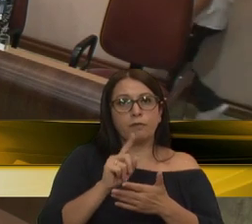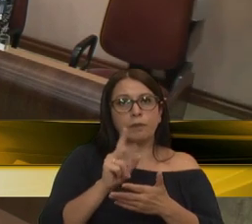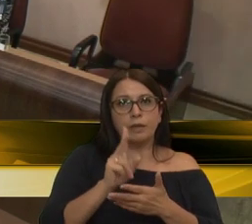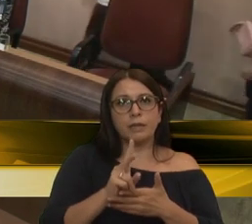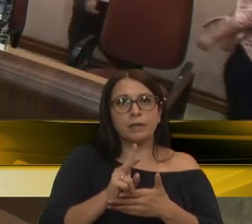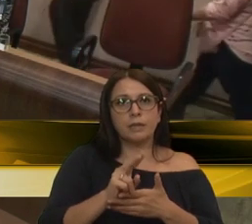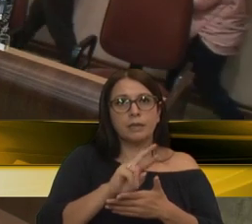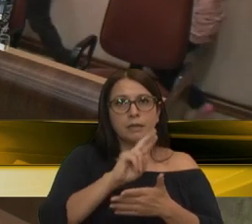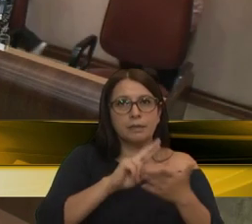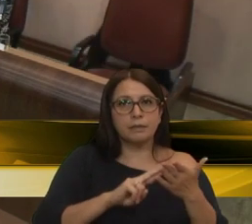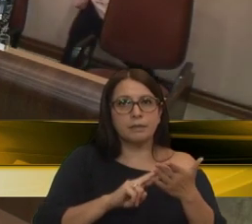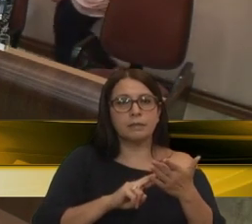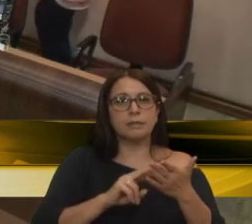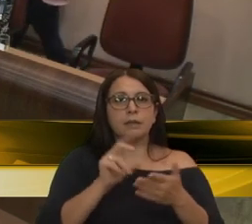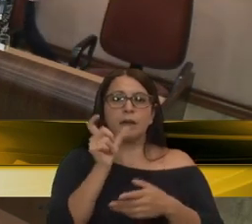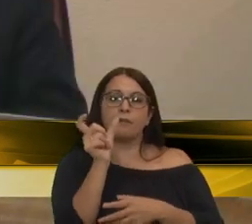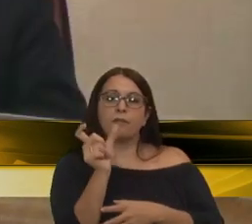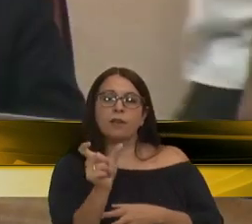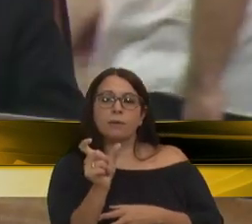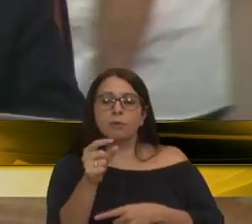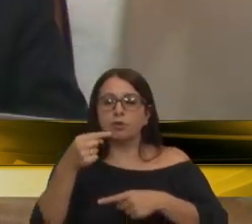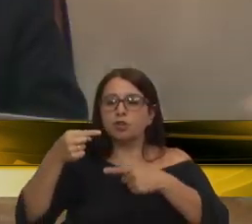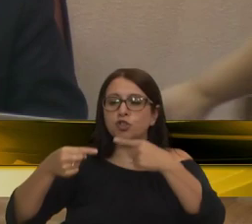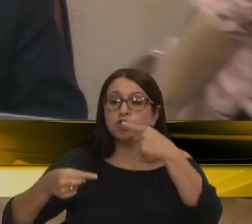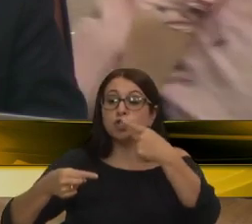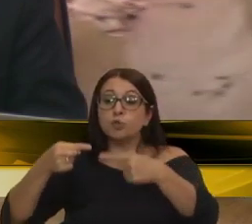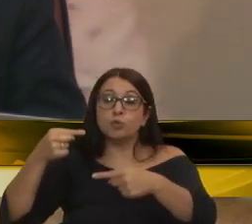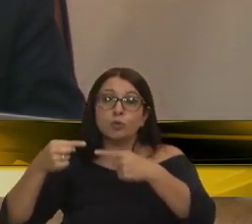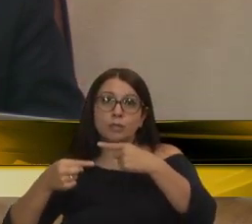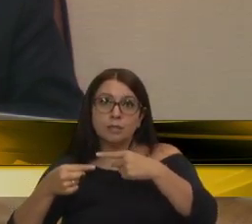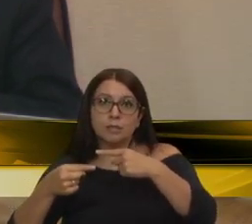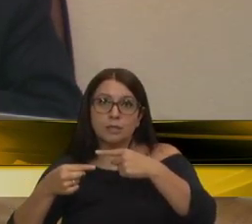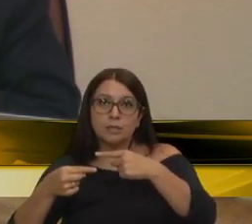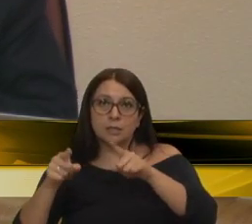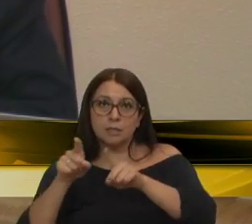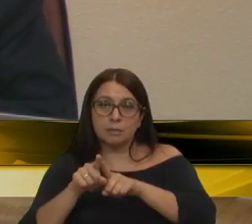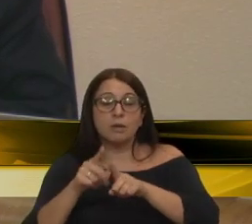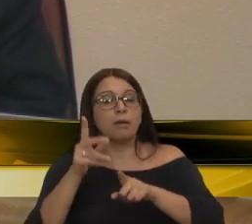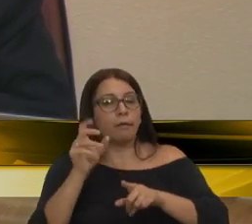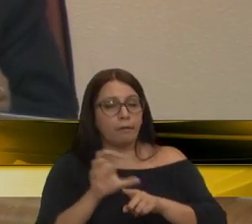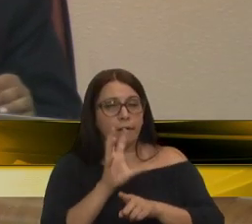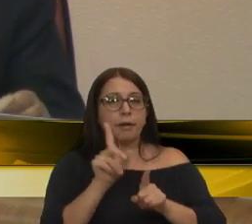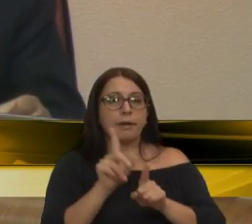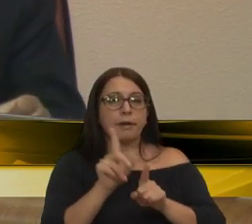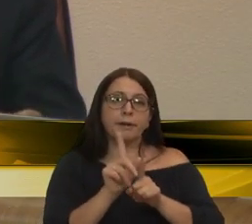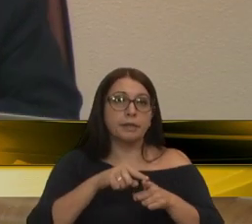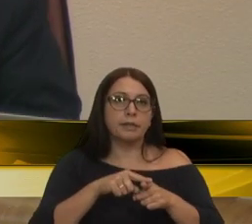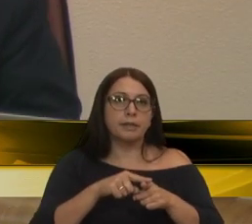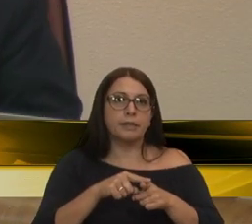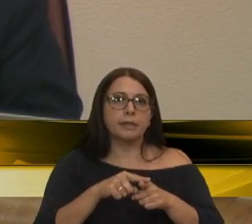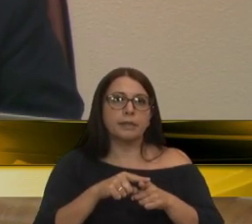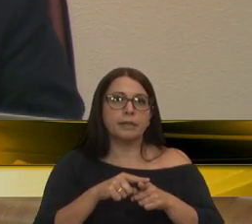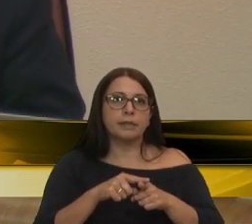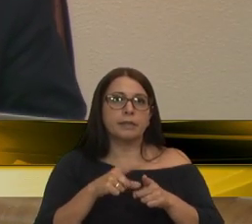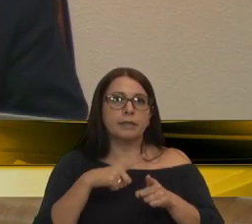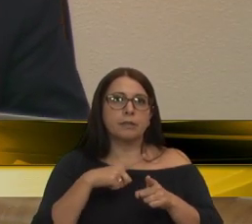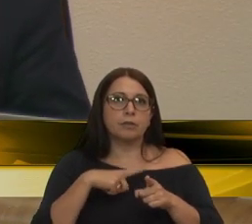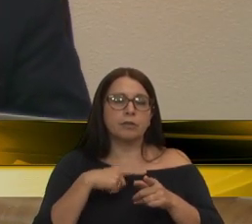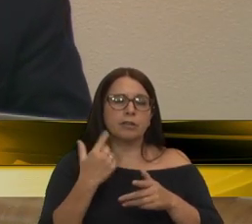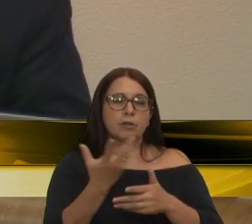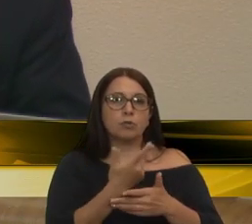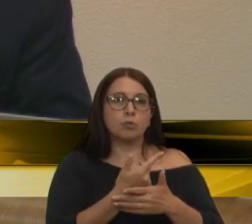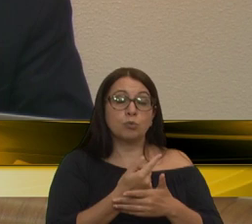relator utilizou o verbo discutiriam no modo condicional, claramente por entender de cognição